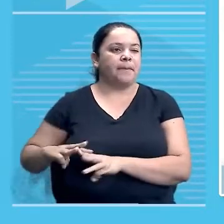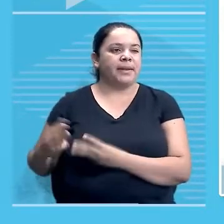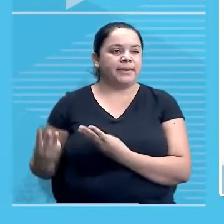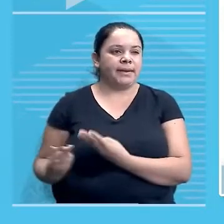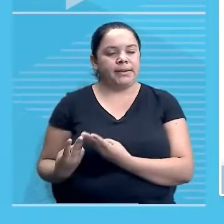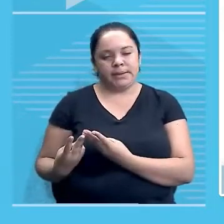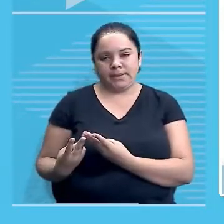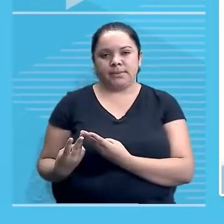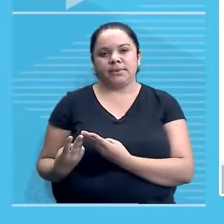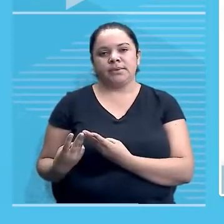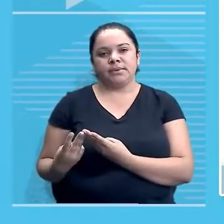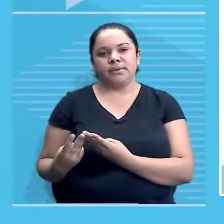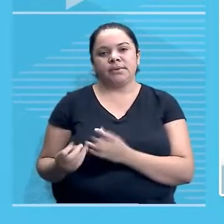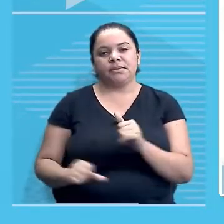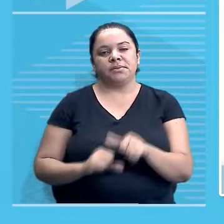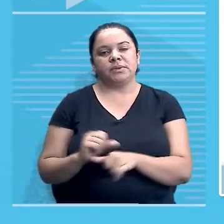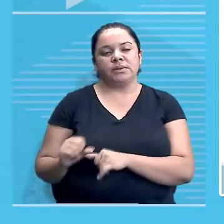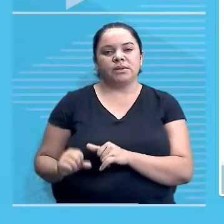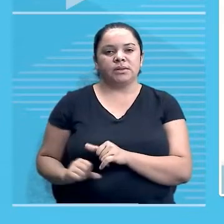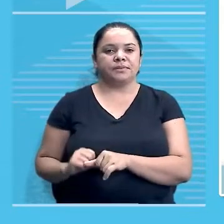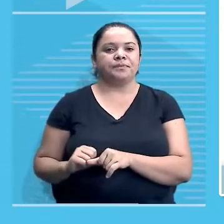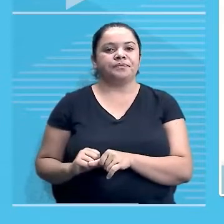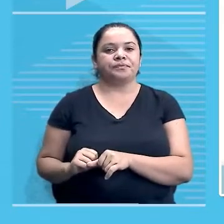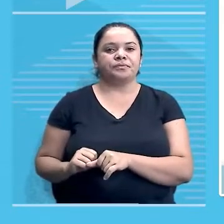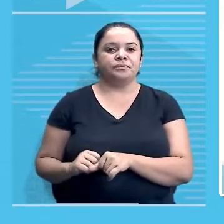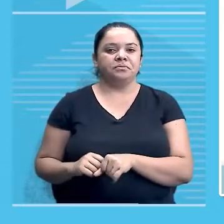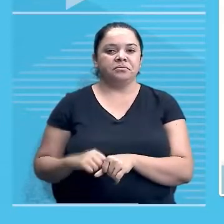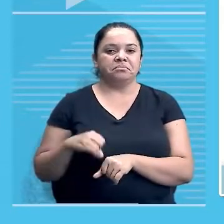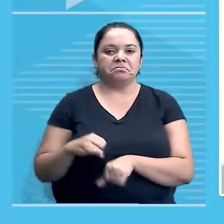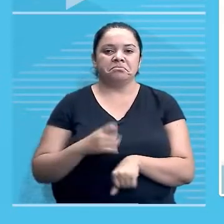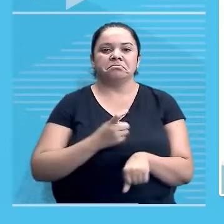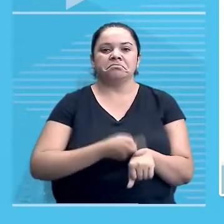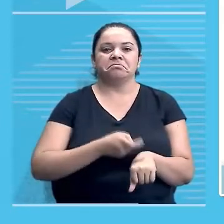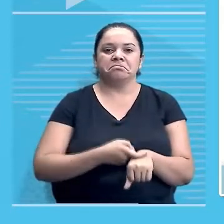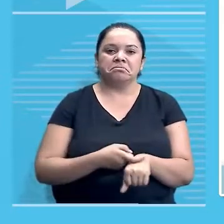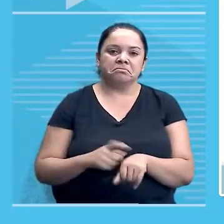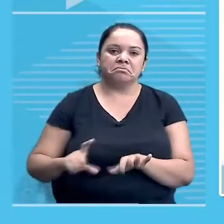Tá bom? Ele muda de estado.